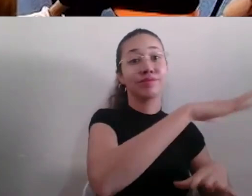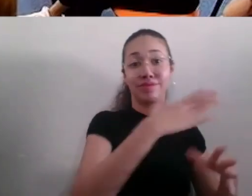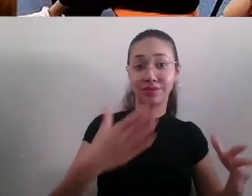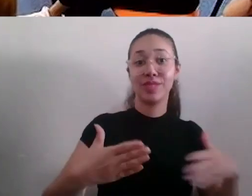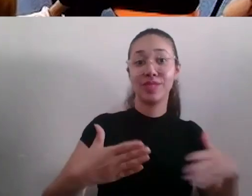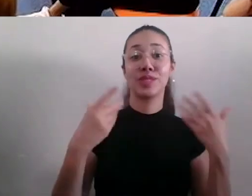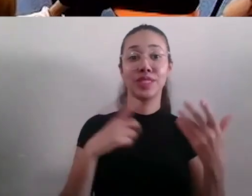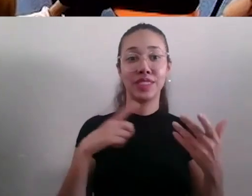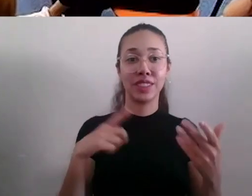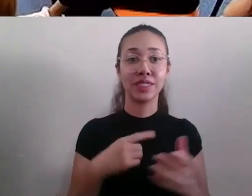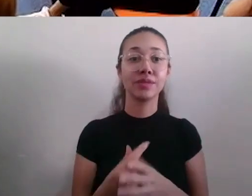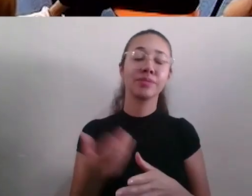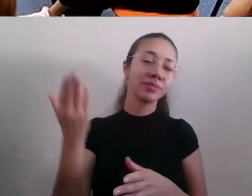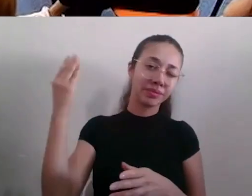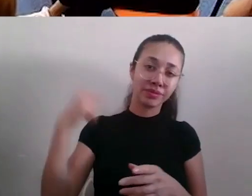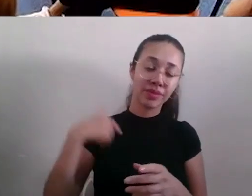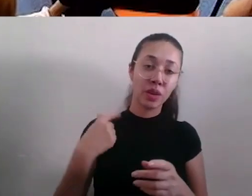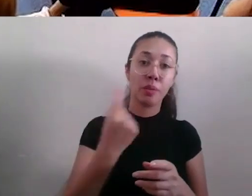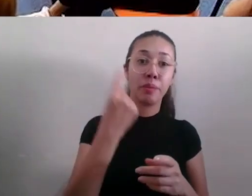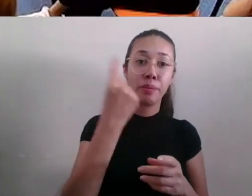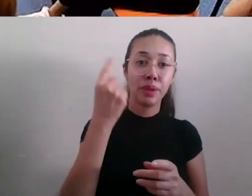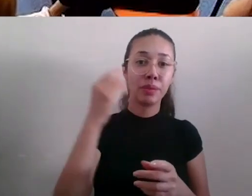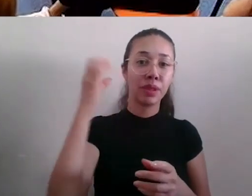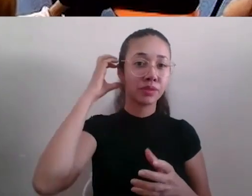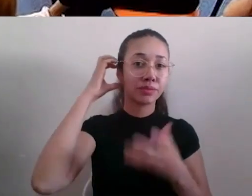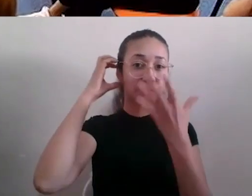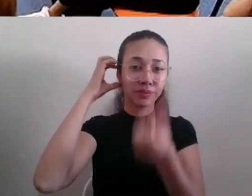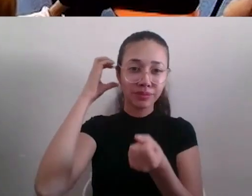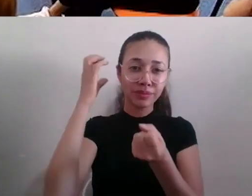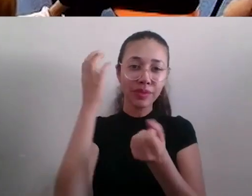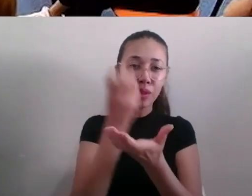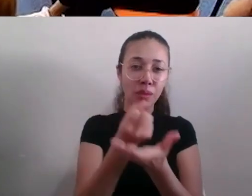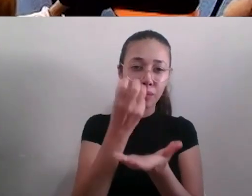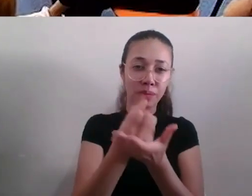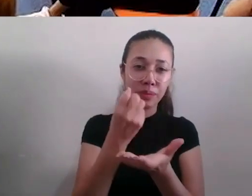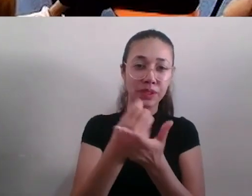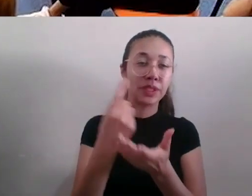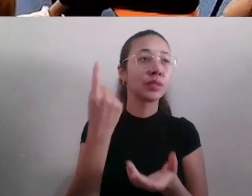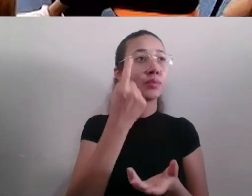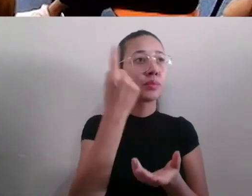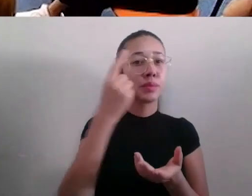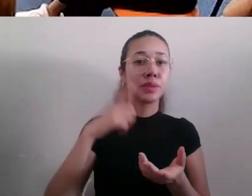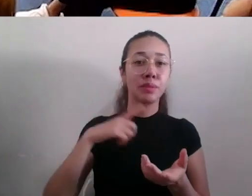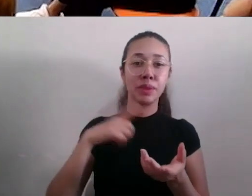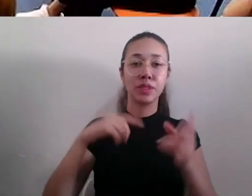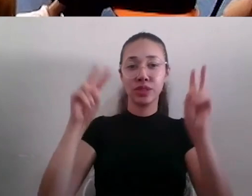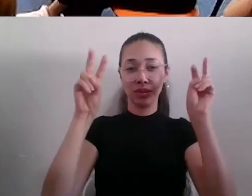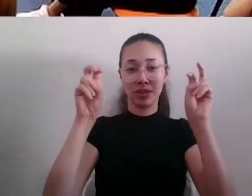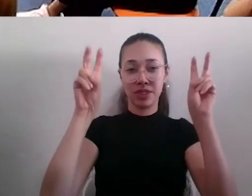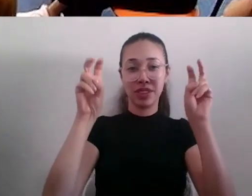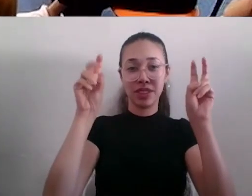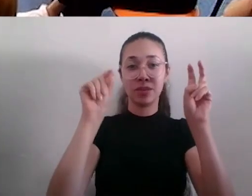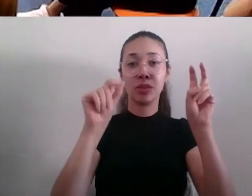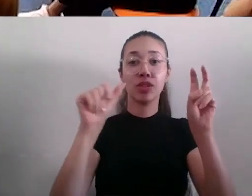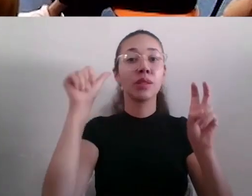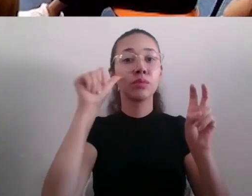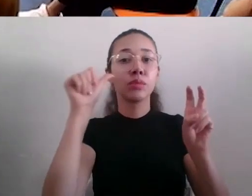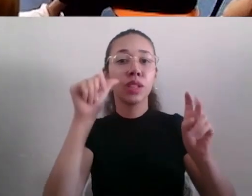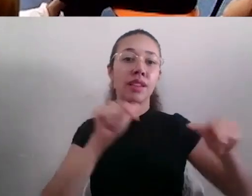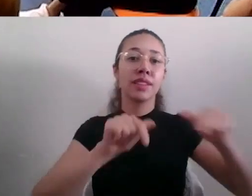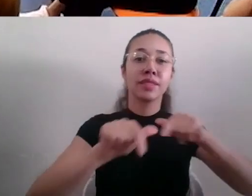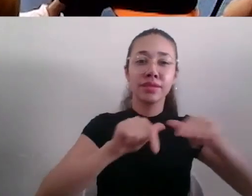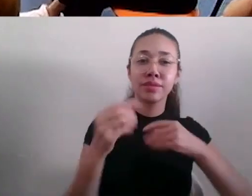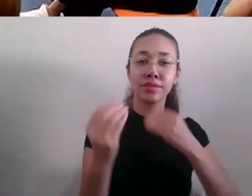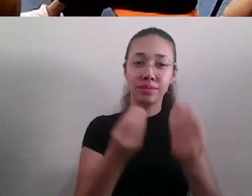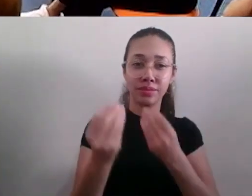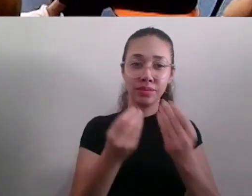primeiro podcast não foi o Praia, foi um podcast chamado Maria Vai com as Outras, que era um podcast sobre mulher e mercado de trabalho, que eu fiz para a revista